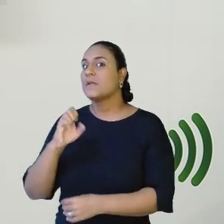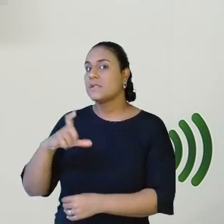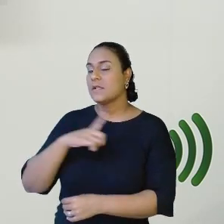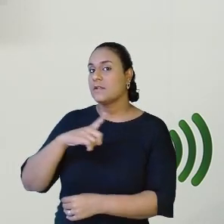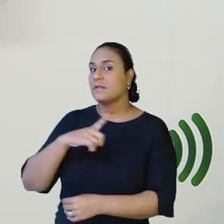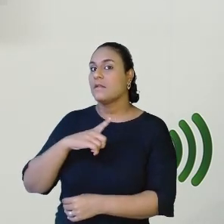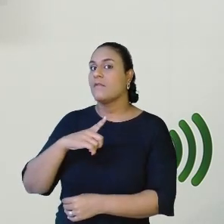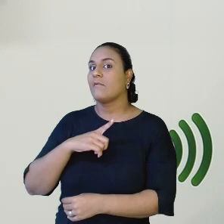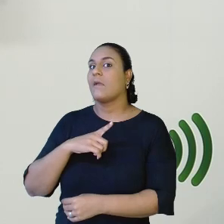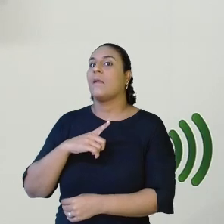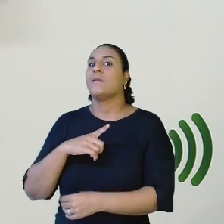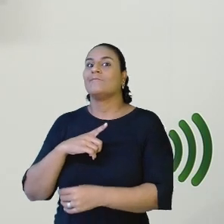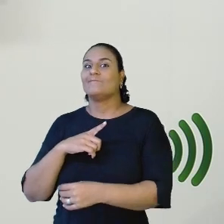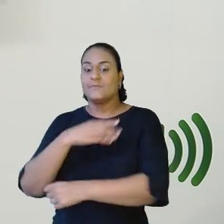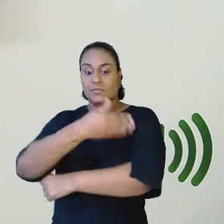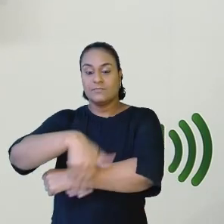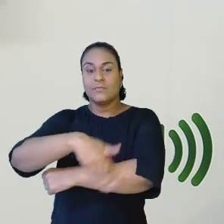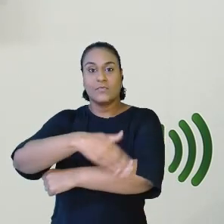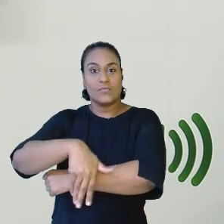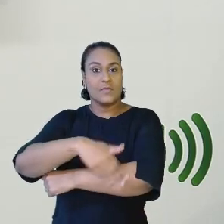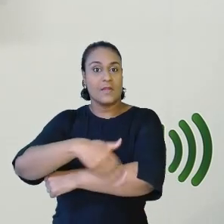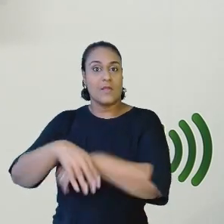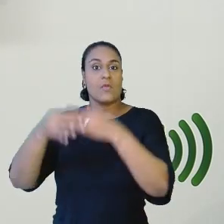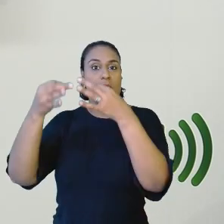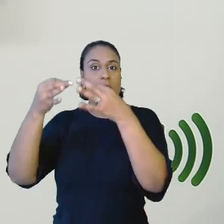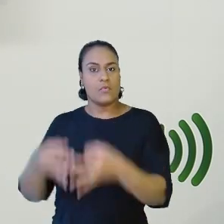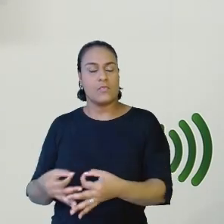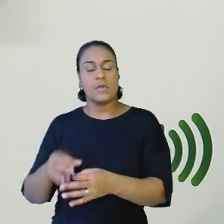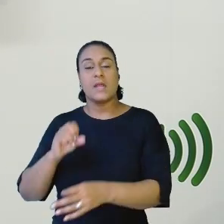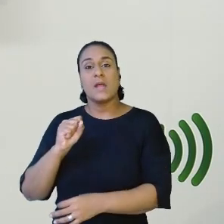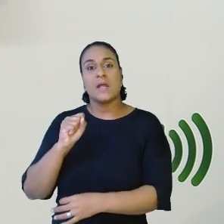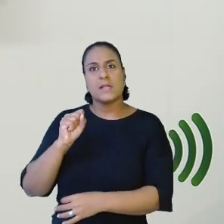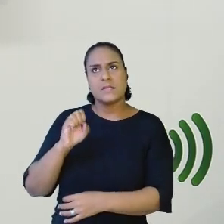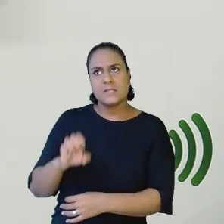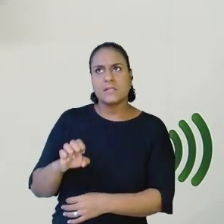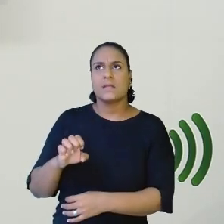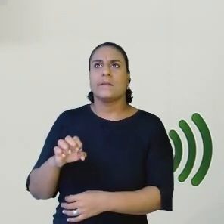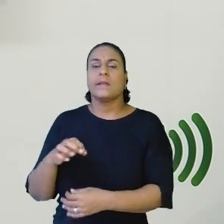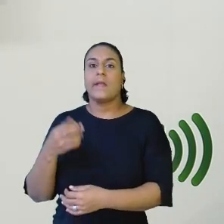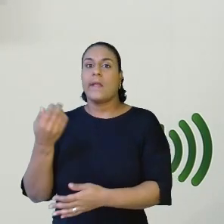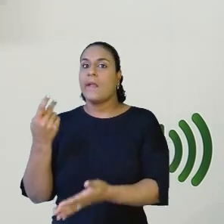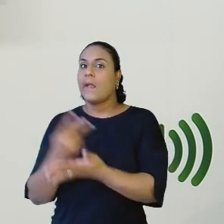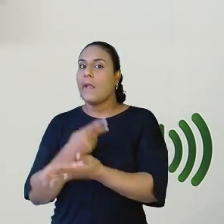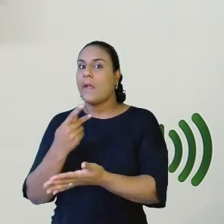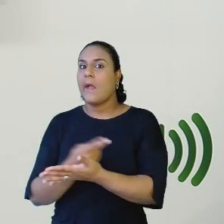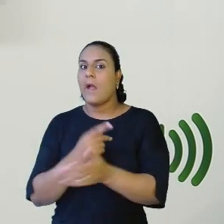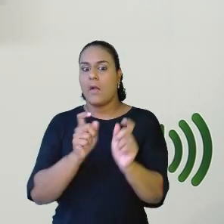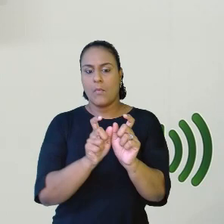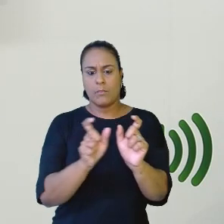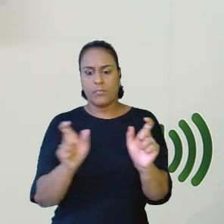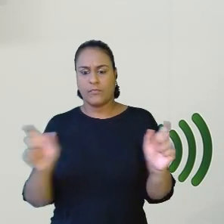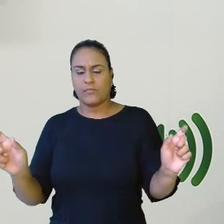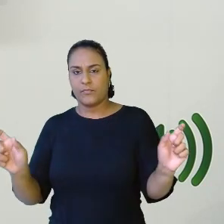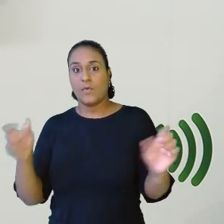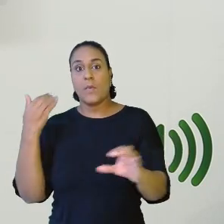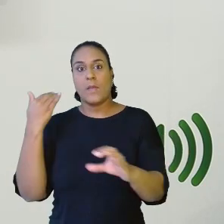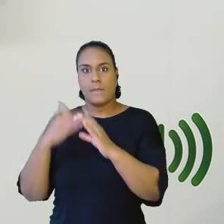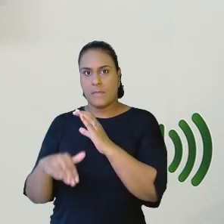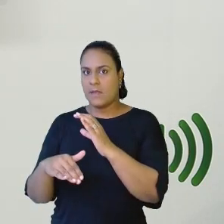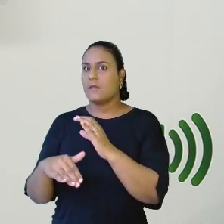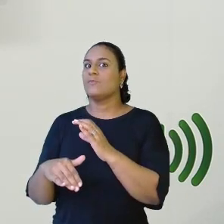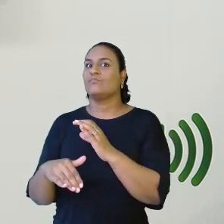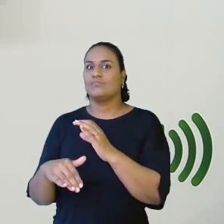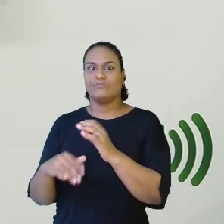endereço correto. No e-mail também é assim. Se você errar o endereço eletrônico, esse e-mail pode se perder e não chegar na